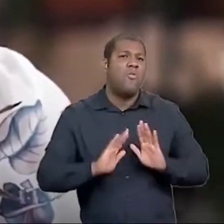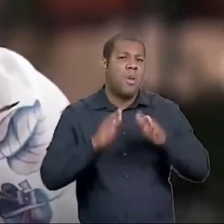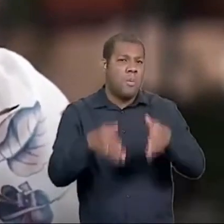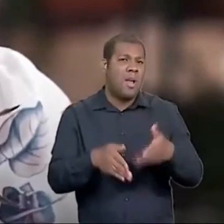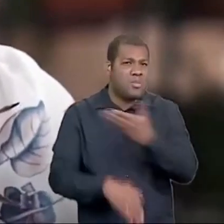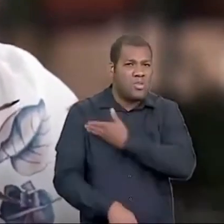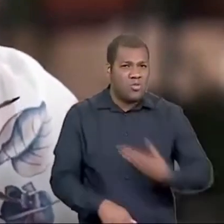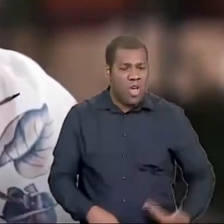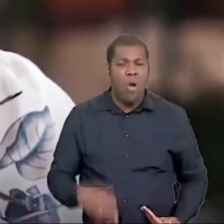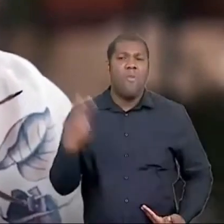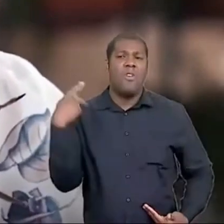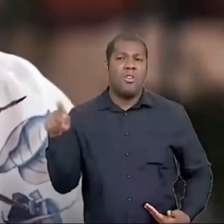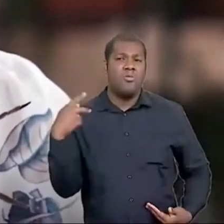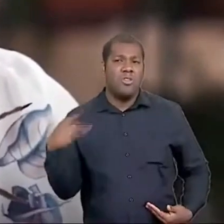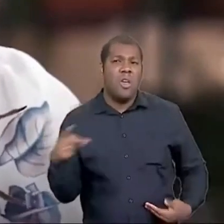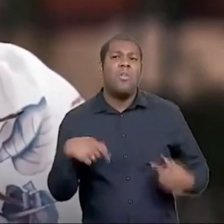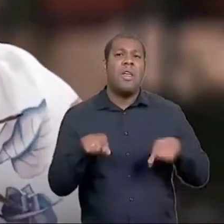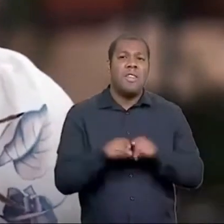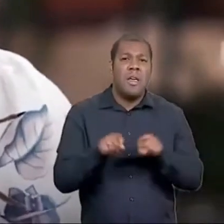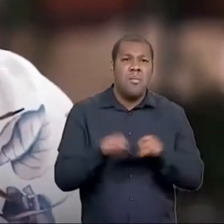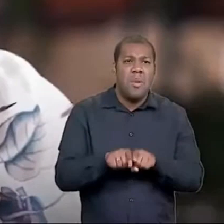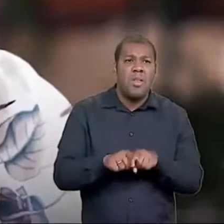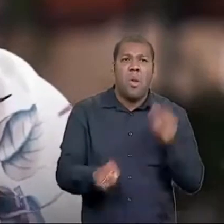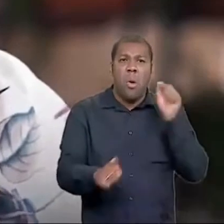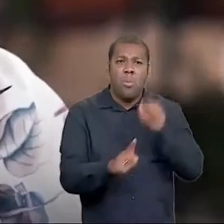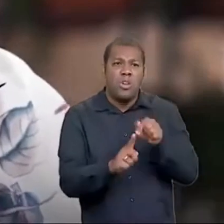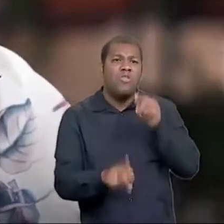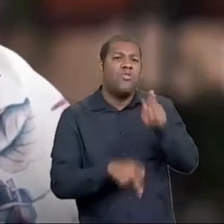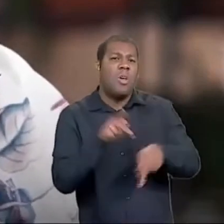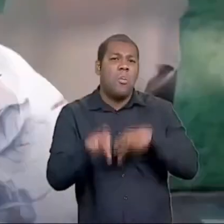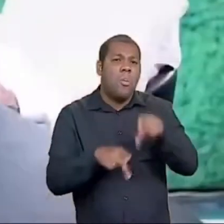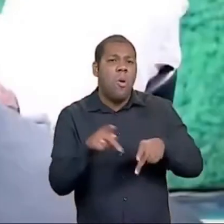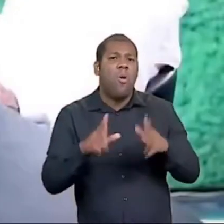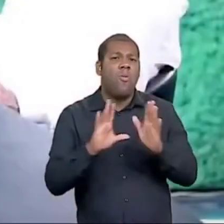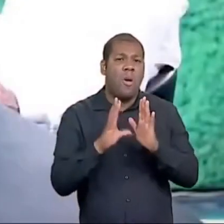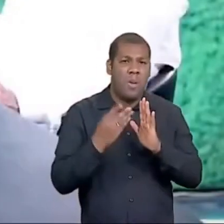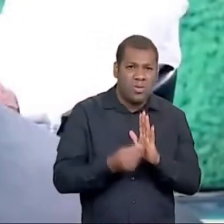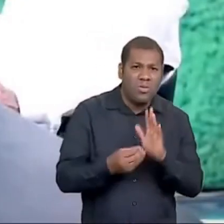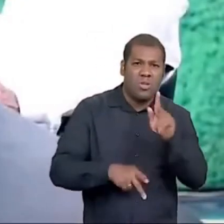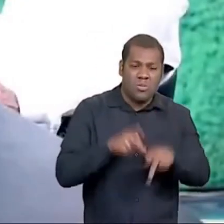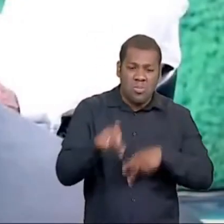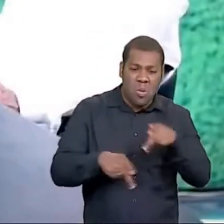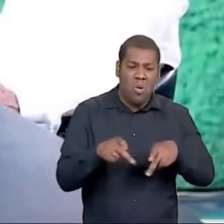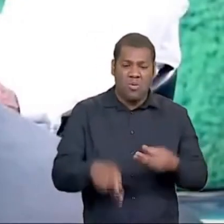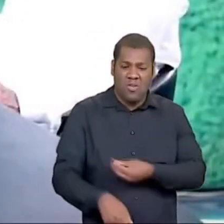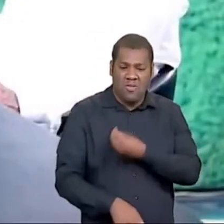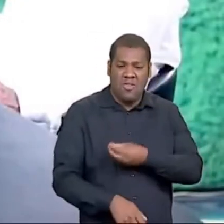povos da Amazônia, para os povos da floresta, para os povos organizados.